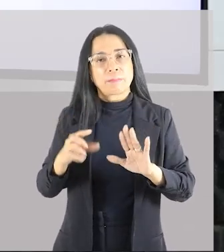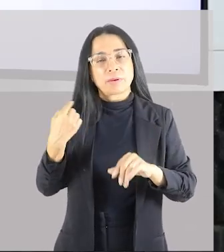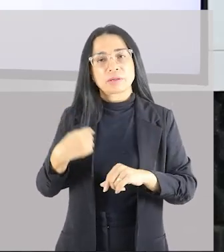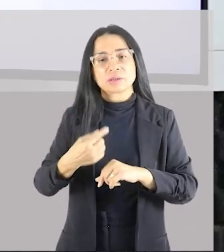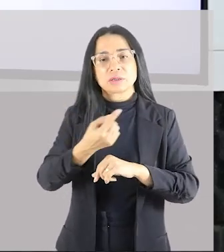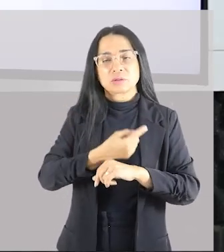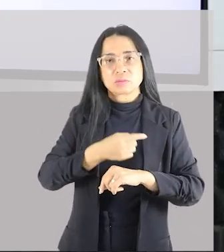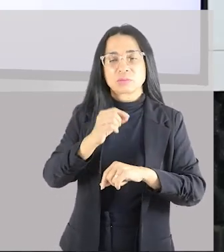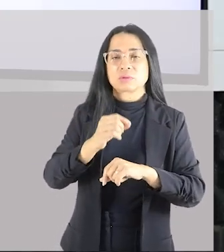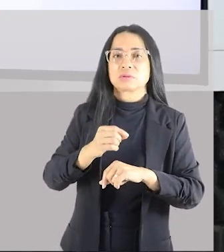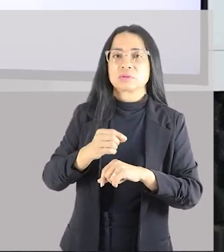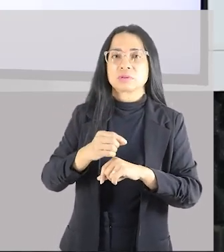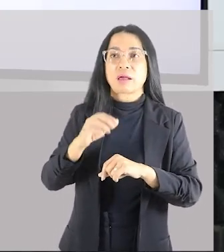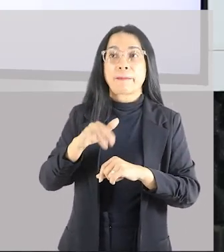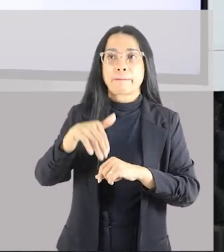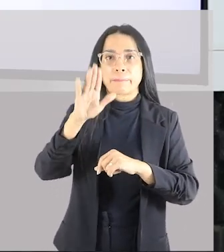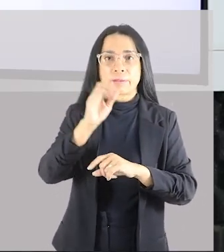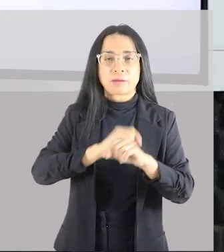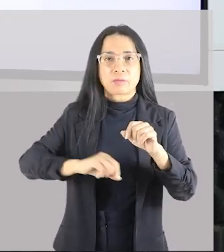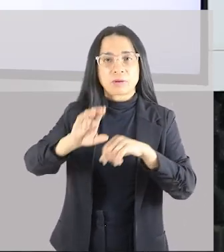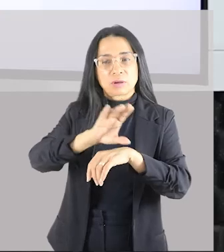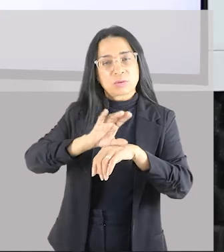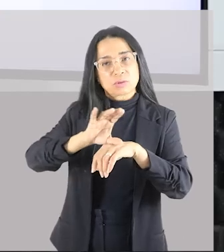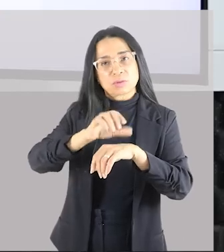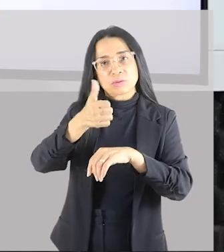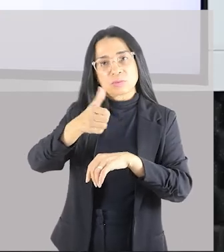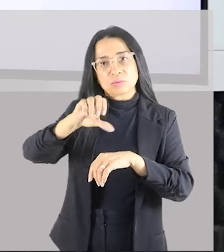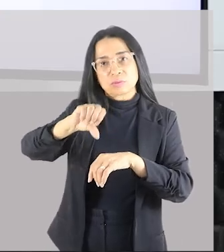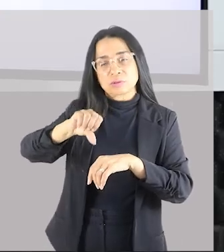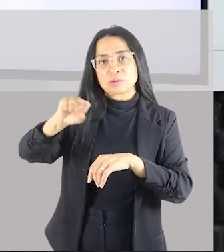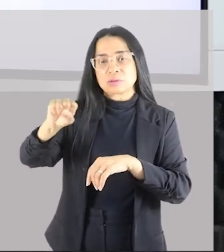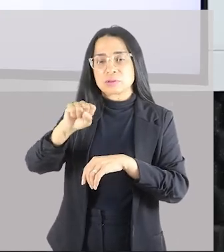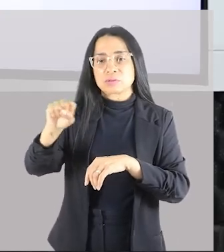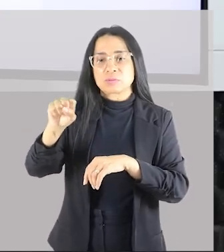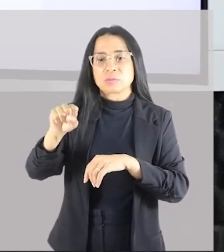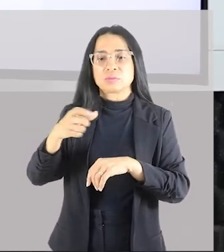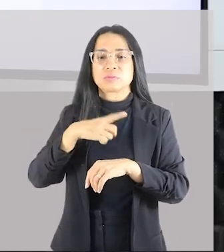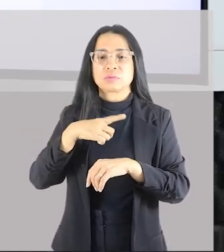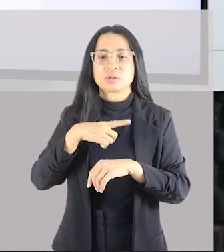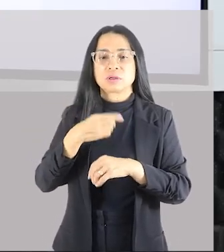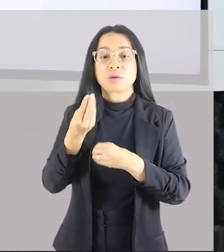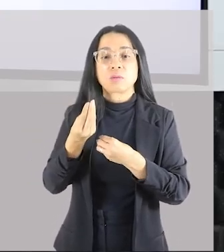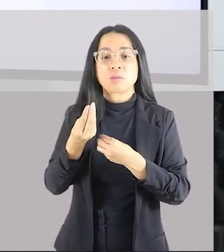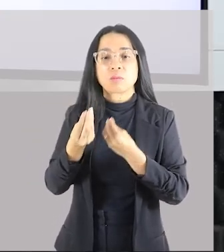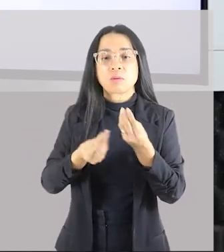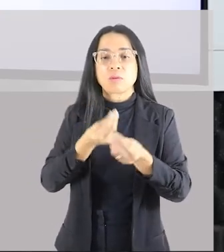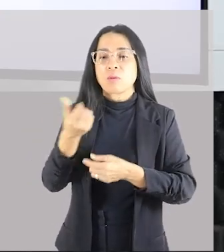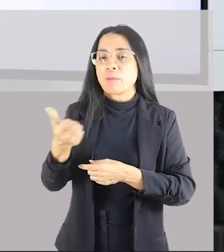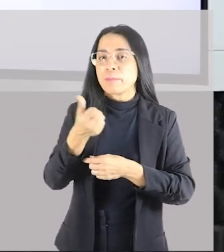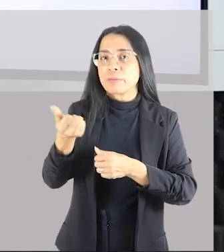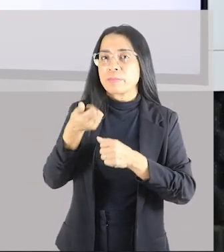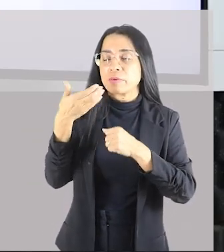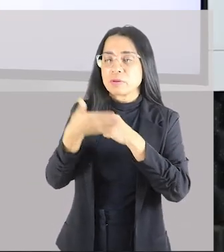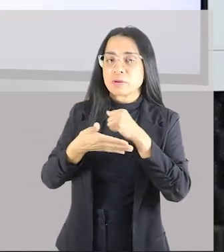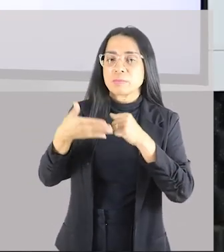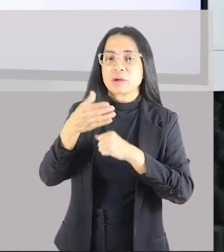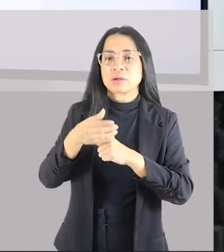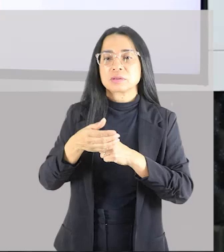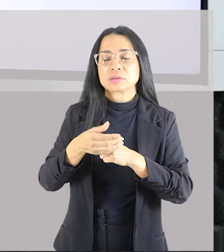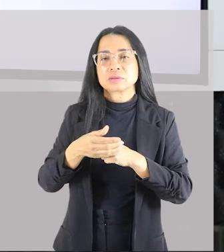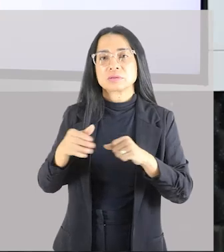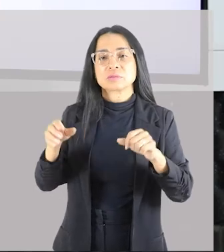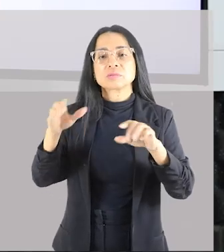maior é a Constituição de 88, e aí ela trata como primeiro fundamento o que a gente chama de